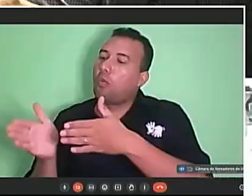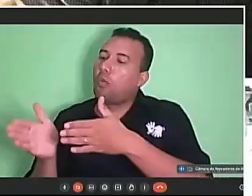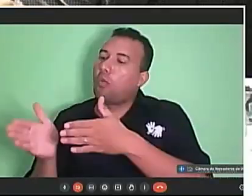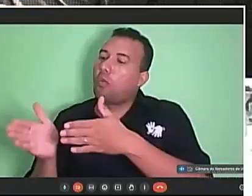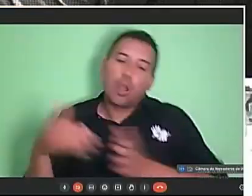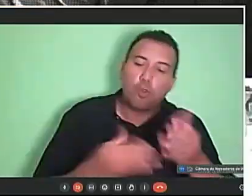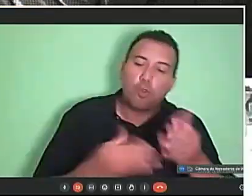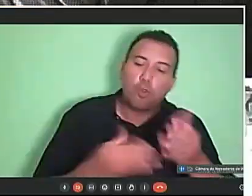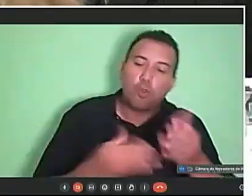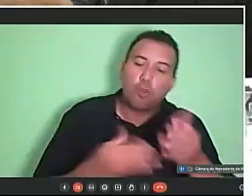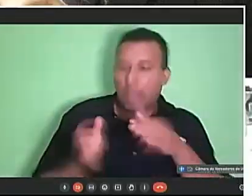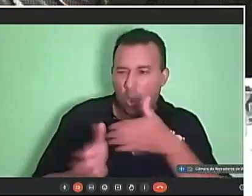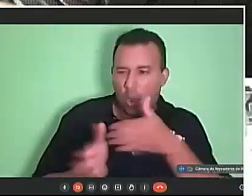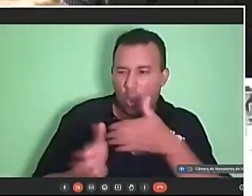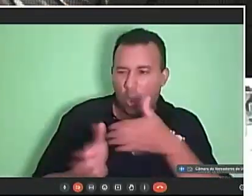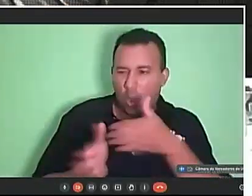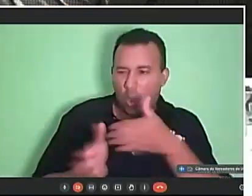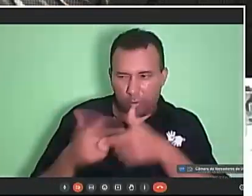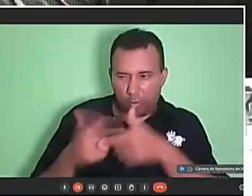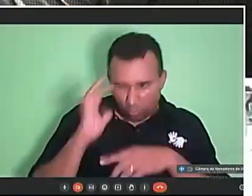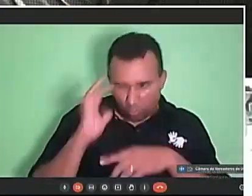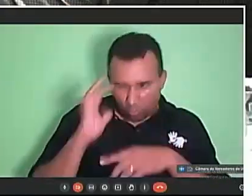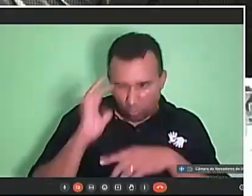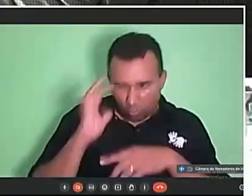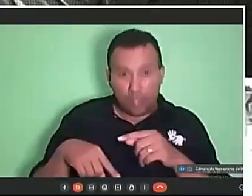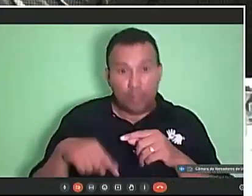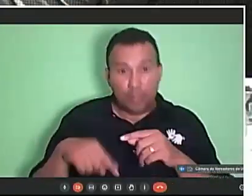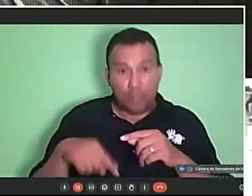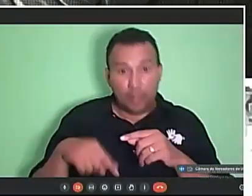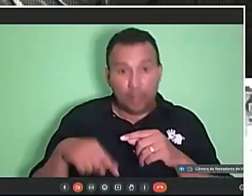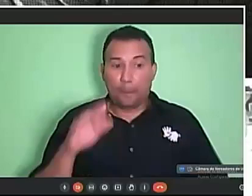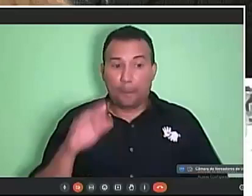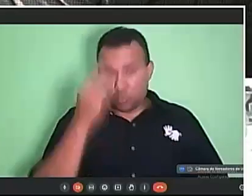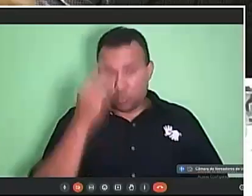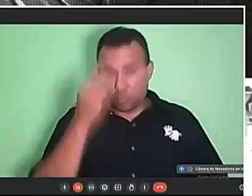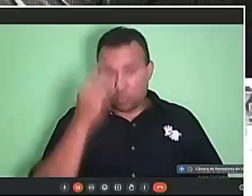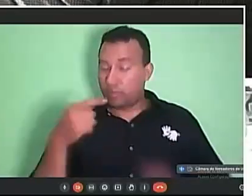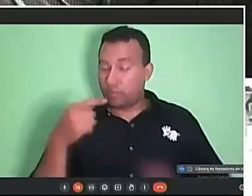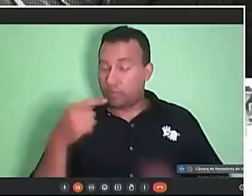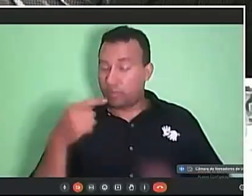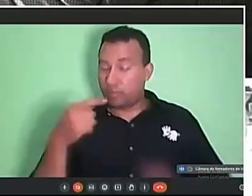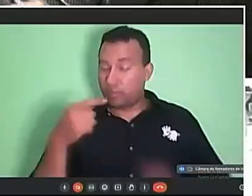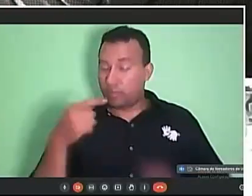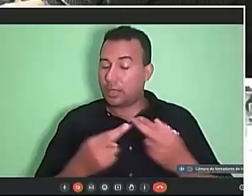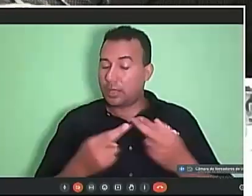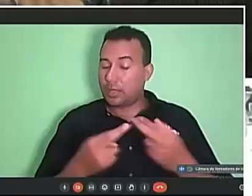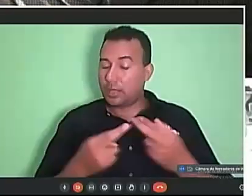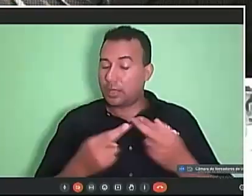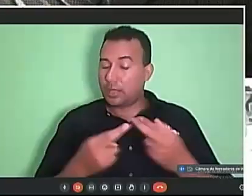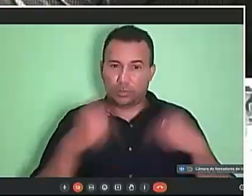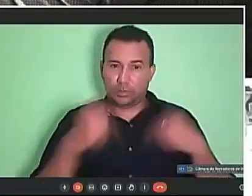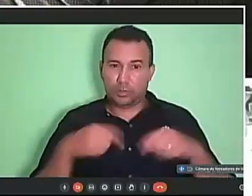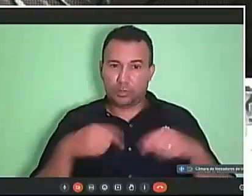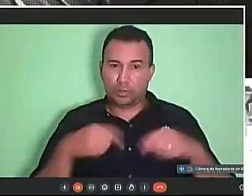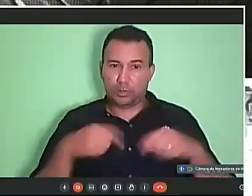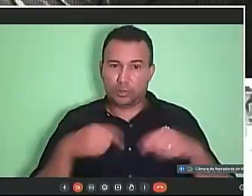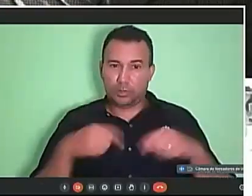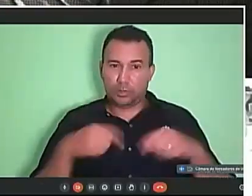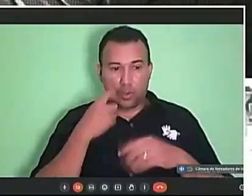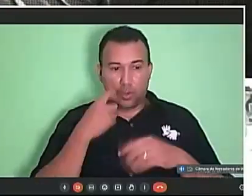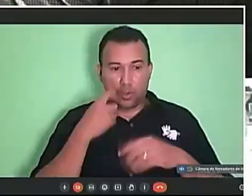a solução? Isso tem que alguém ser responsabilizado por isso. Hoje, falar não